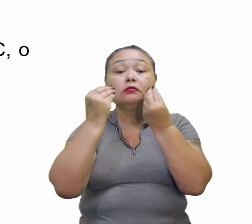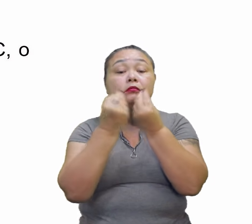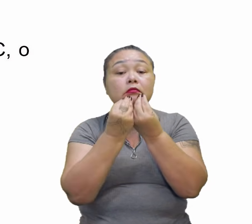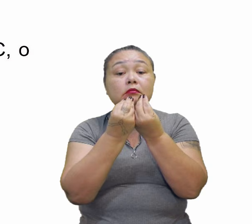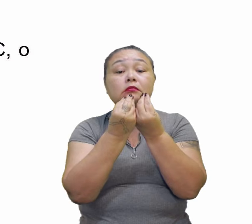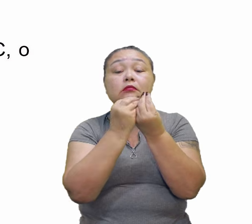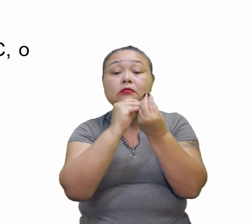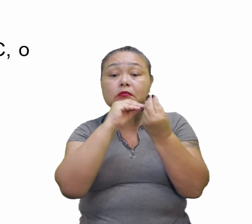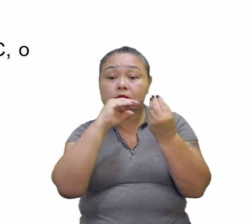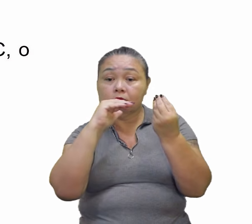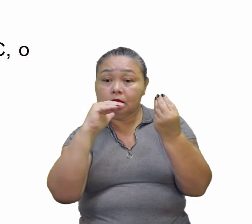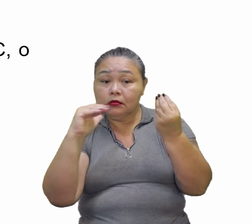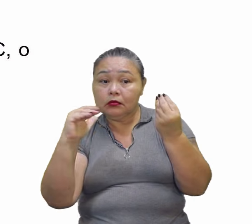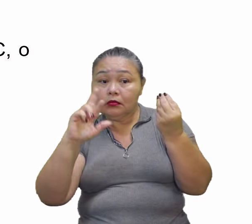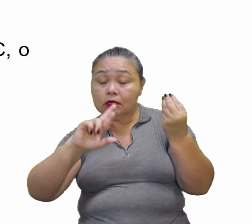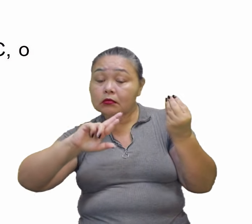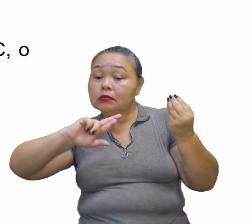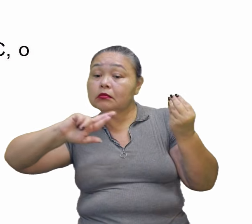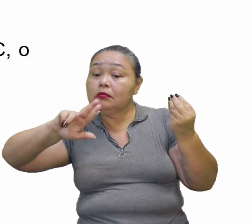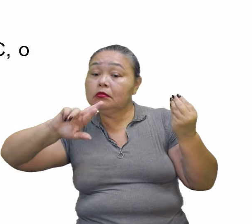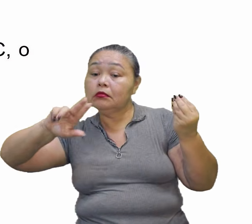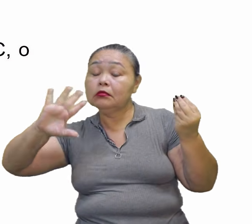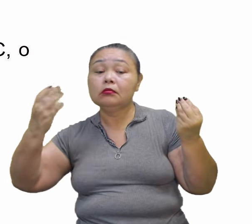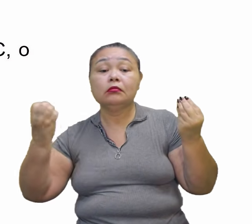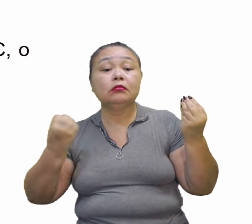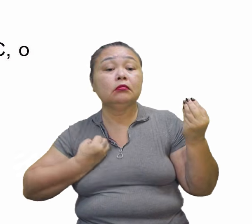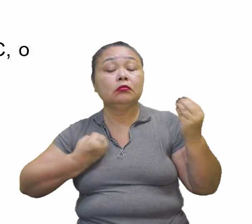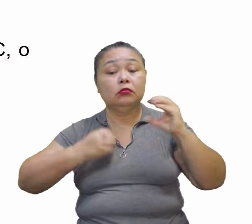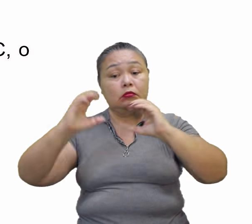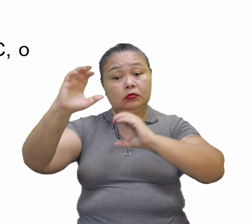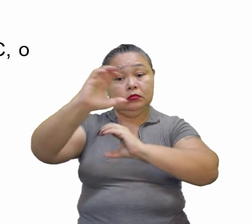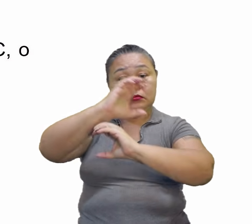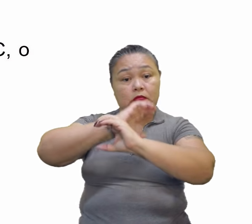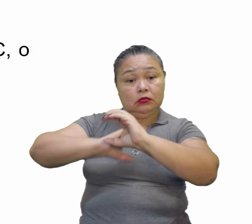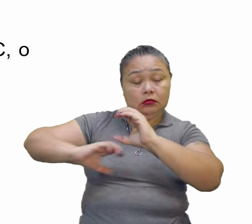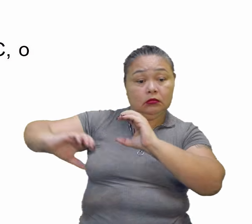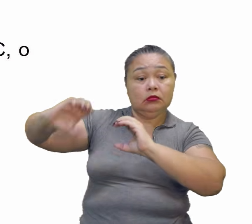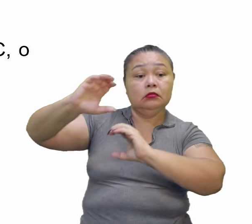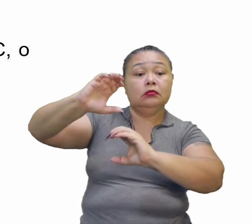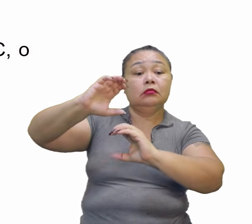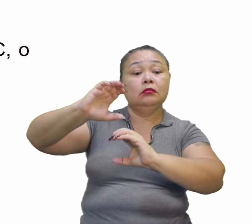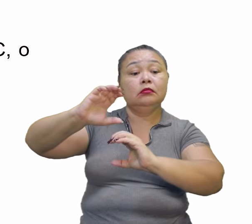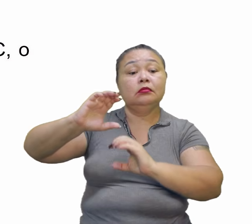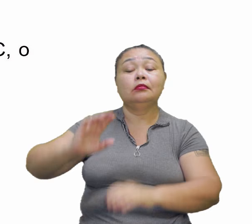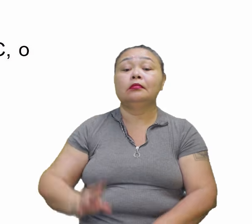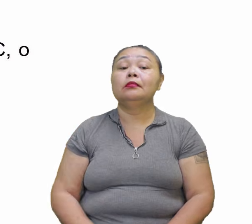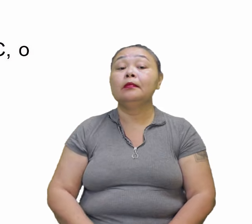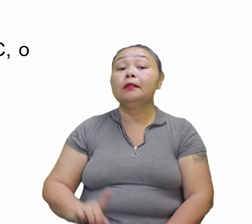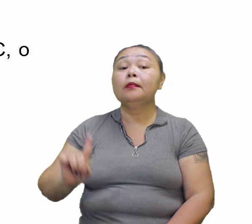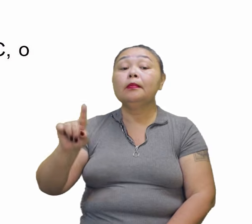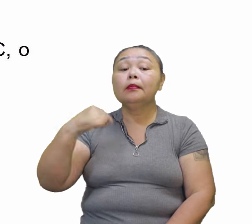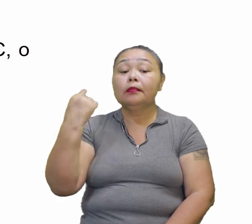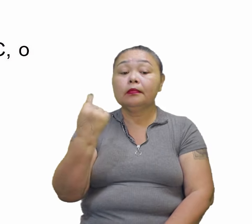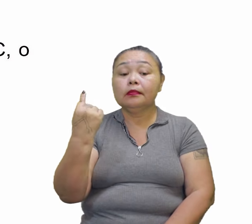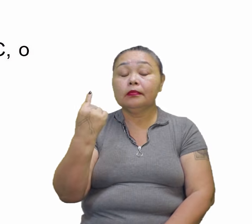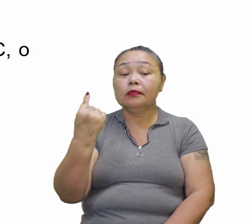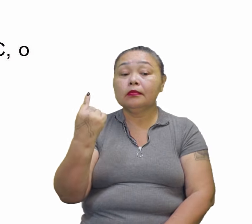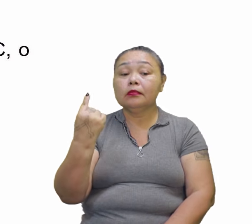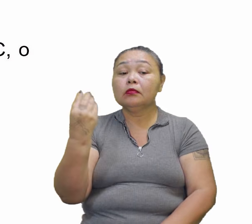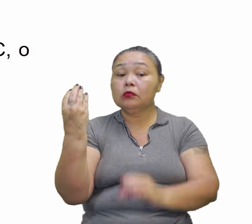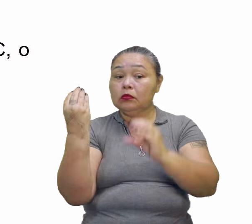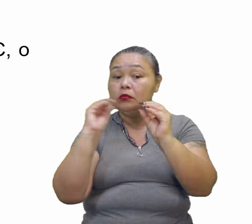incluindo compostos de cadeia linear com diferentes números de carbonos. Um